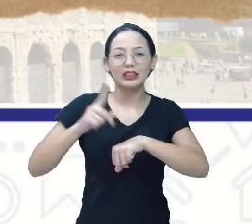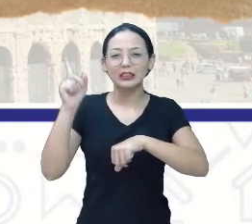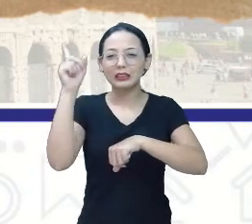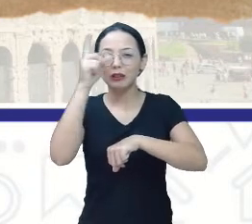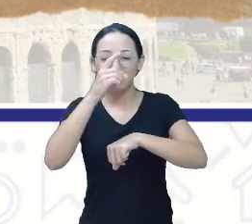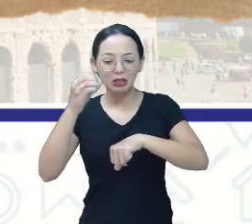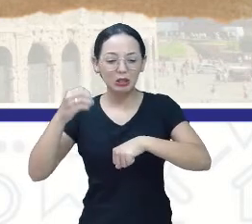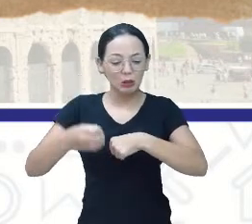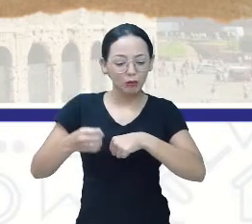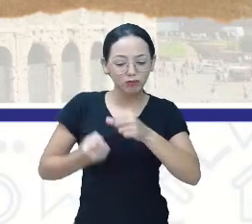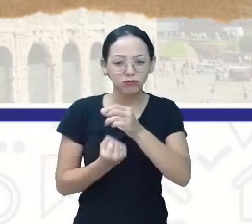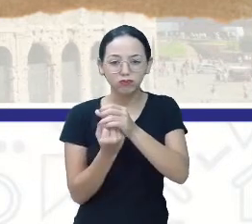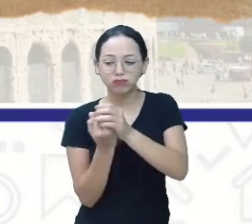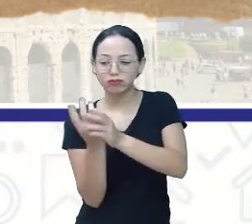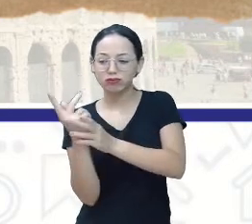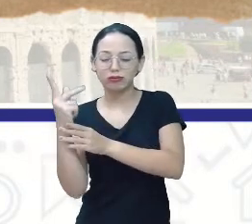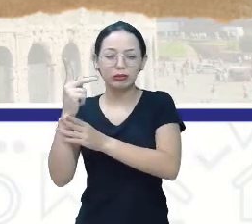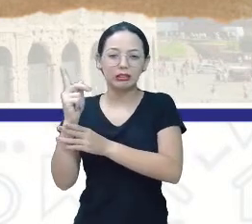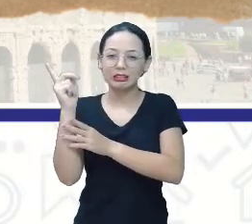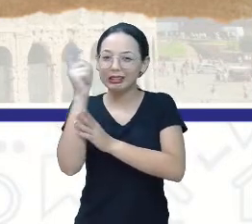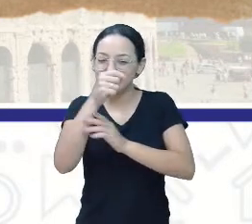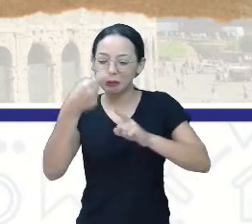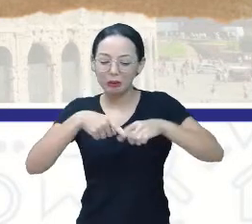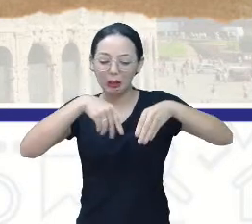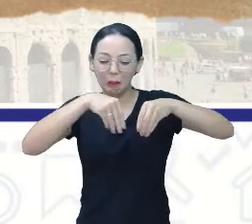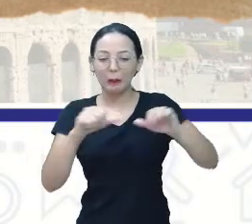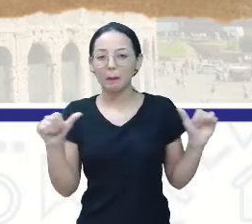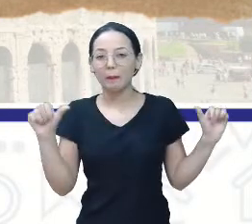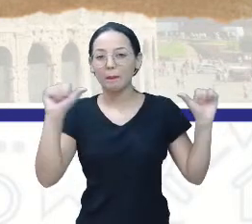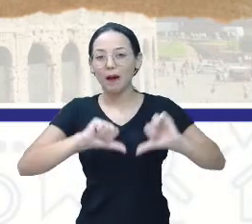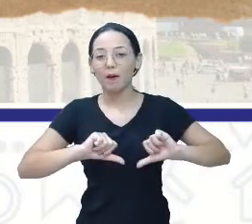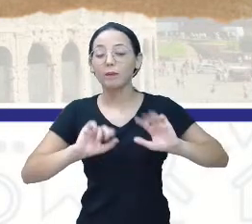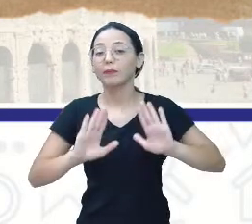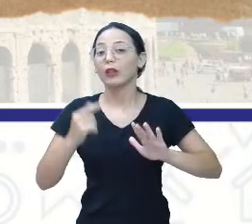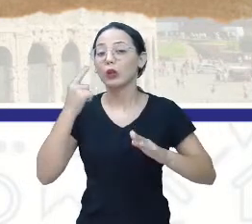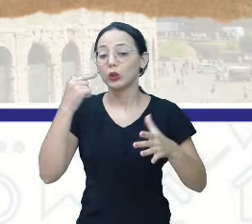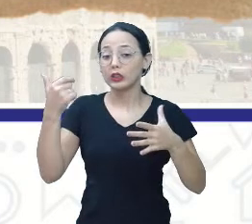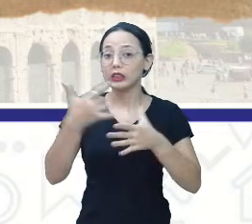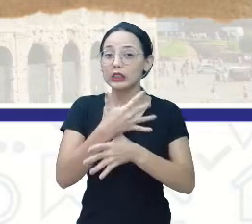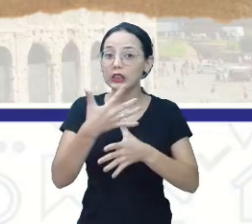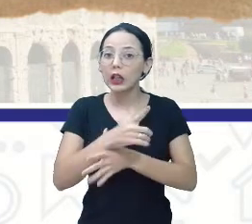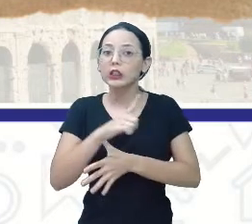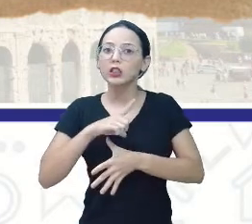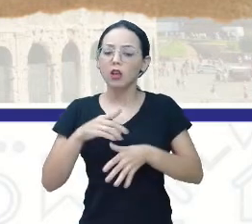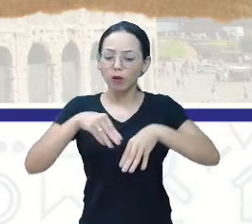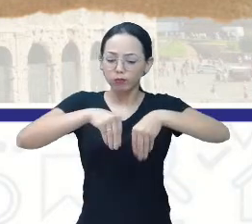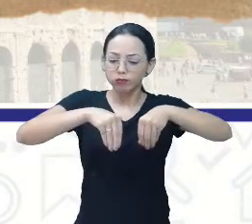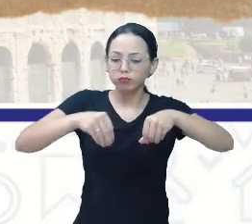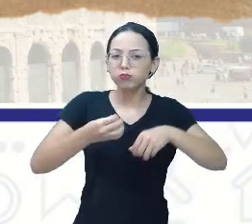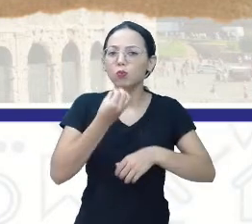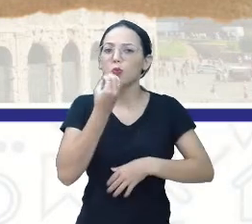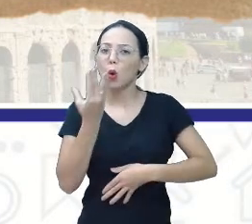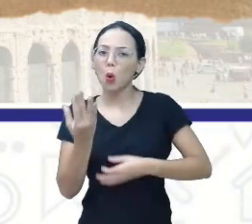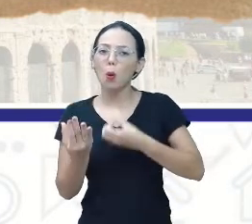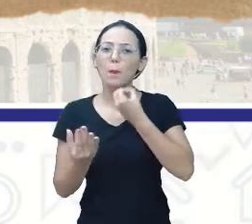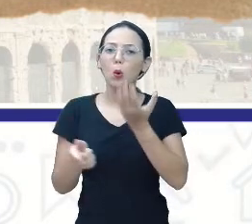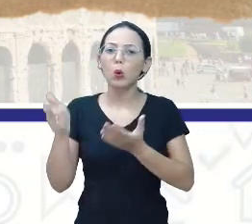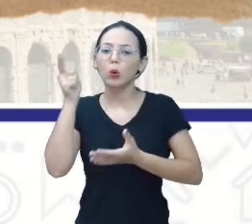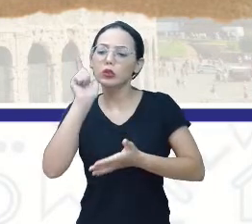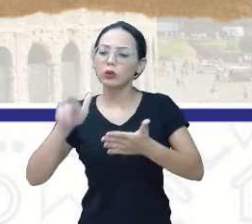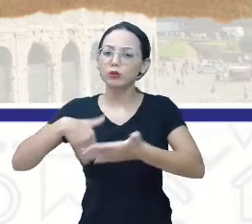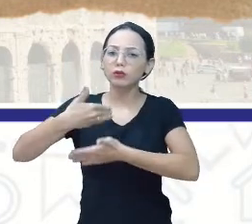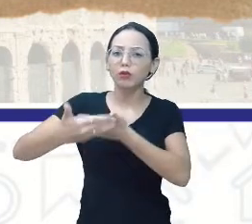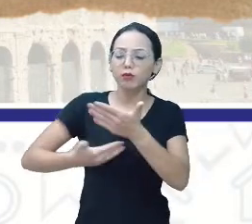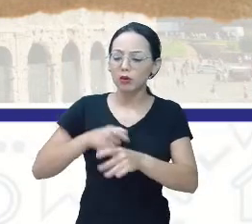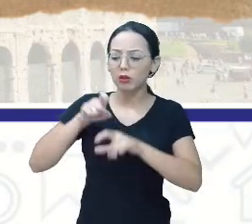agricultura, a cidade, né, de Roma ela tinha um solo fértil, né, que favoreceu o desenvolvimento